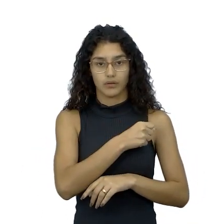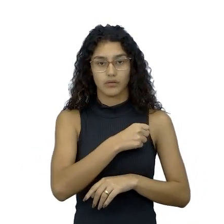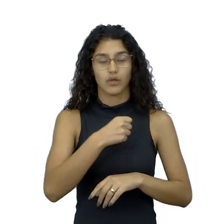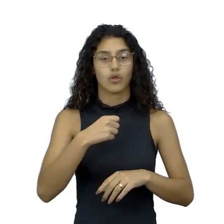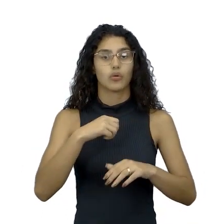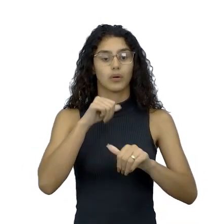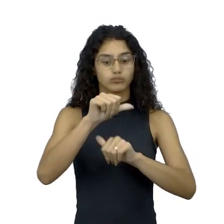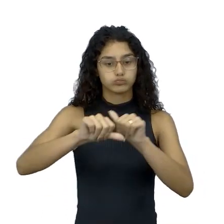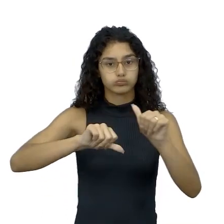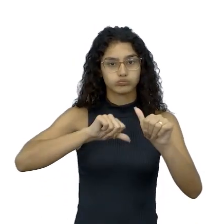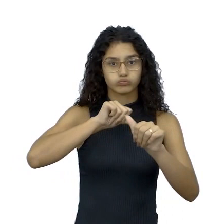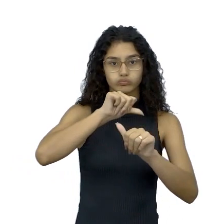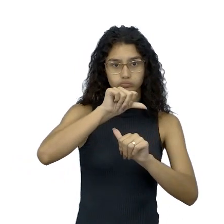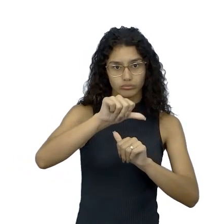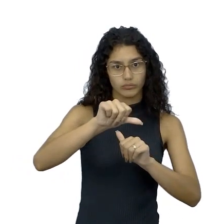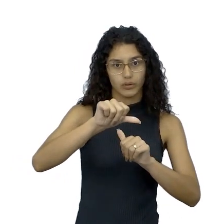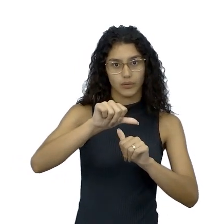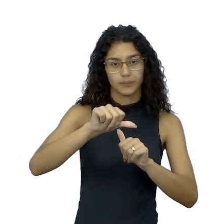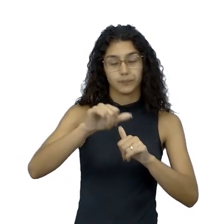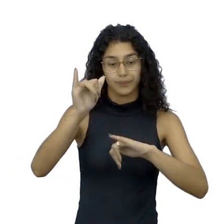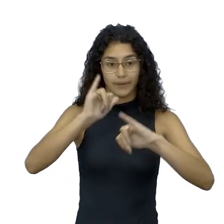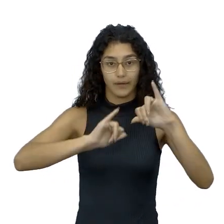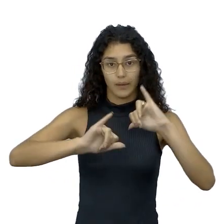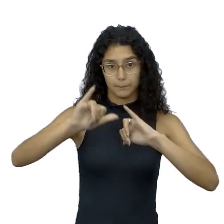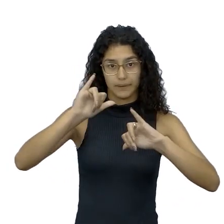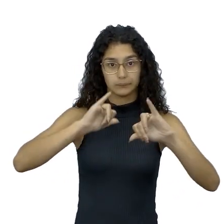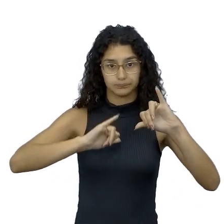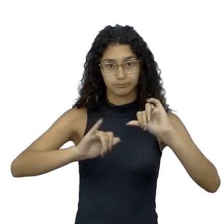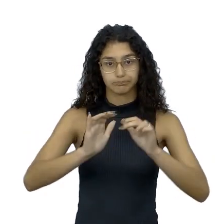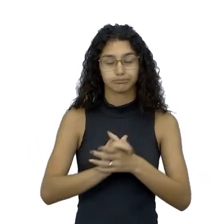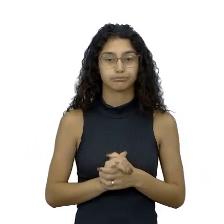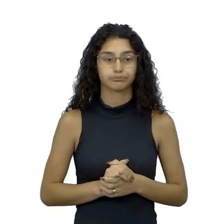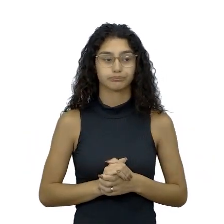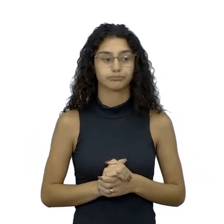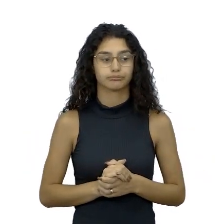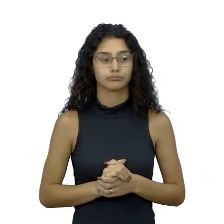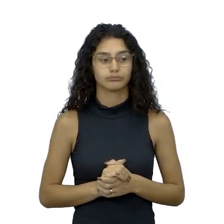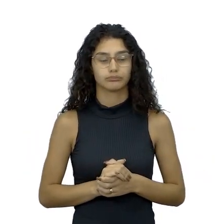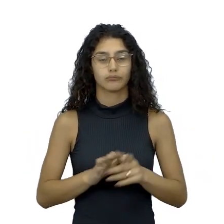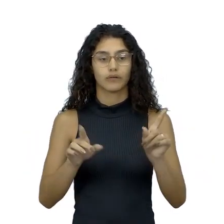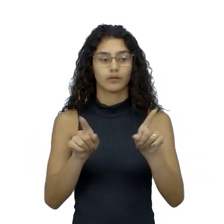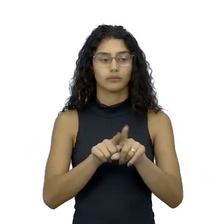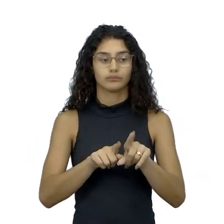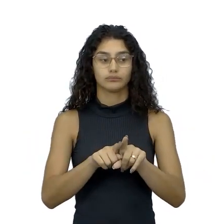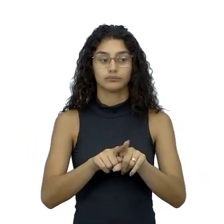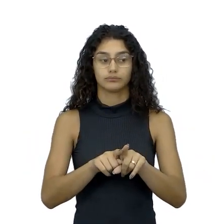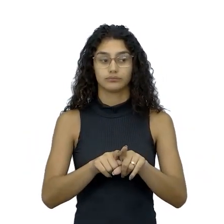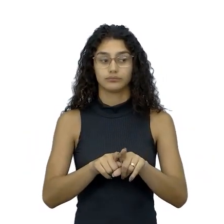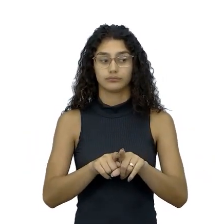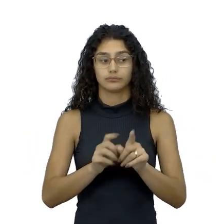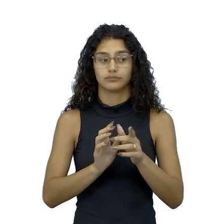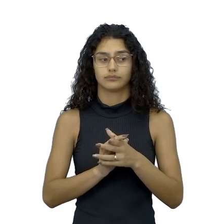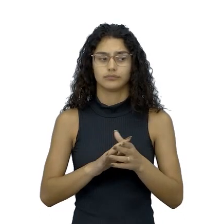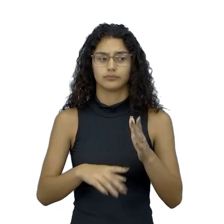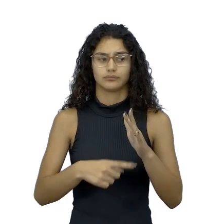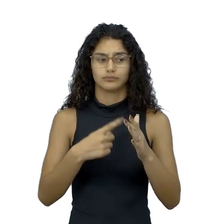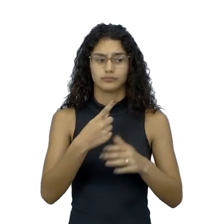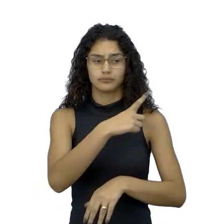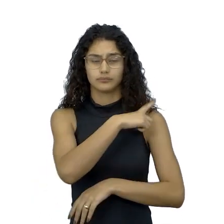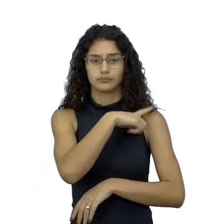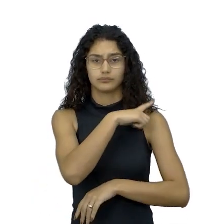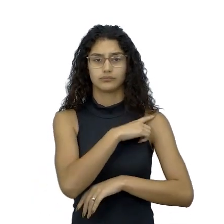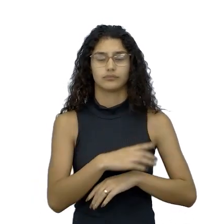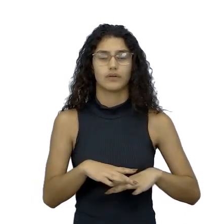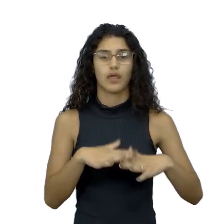uma transformação química, né? E aí, essa é a habilidade prevista para a terceira série, tá? E